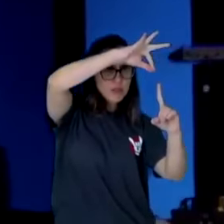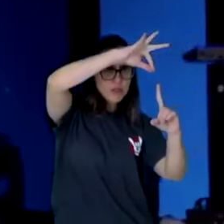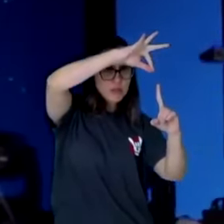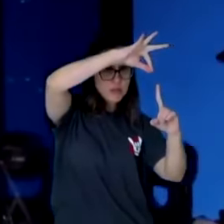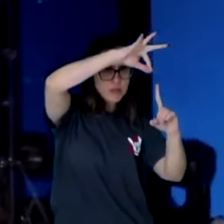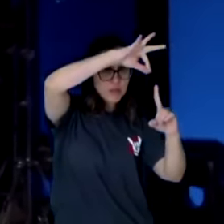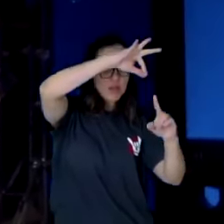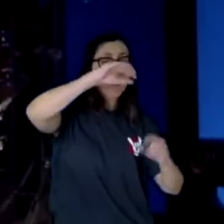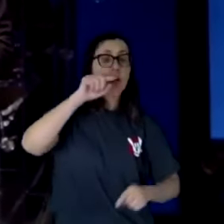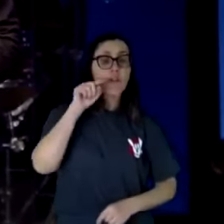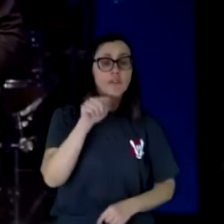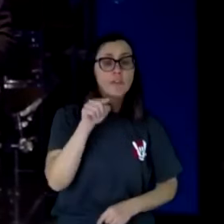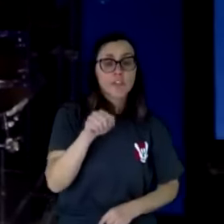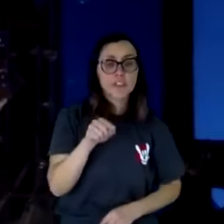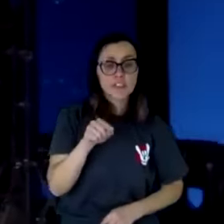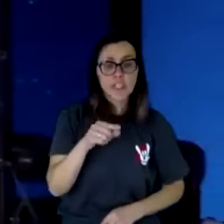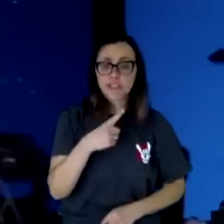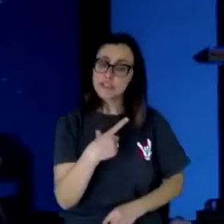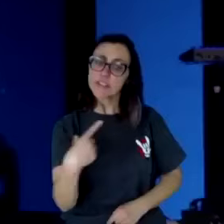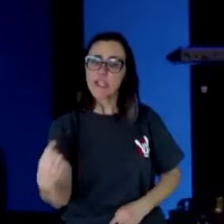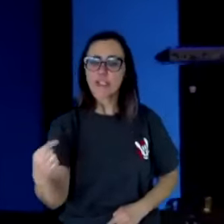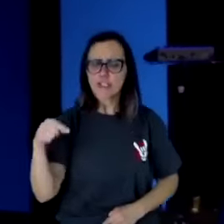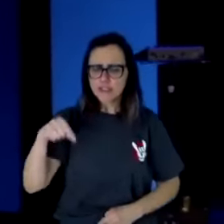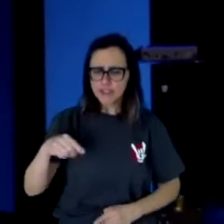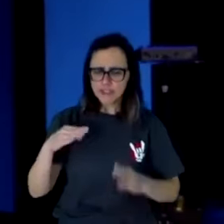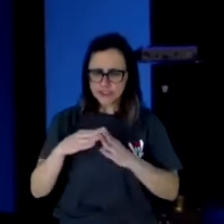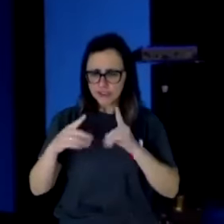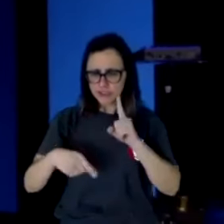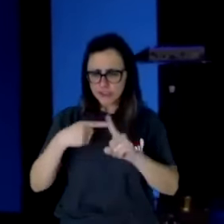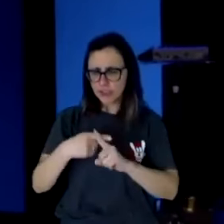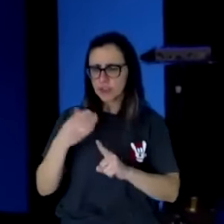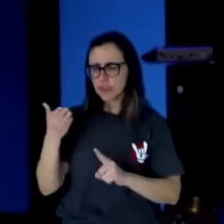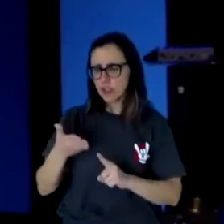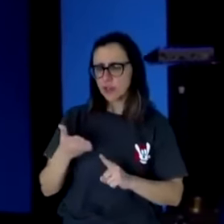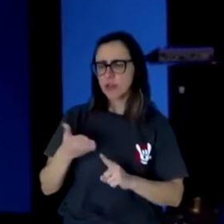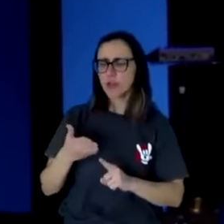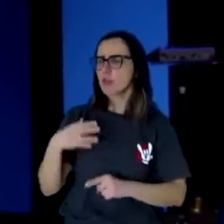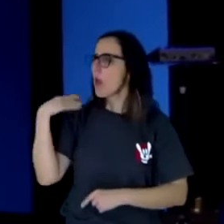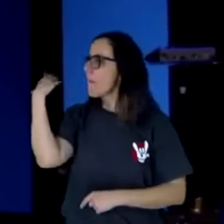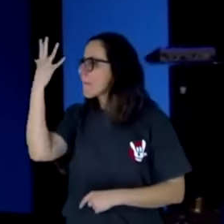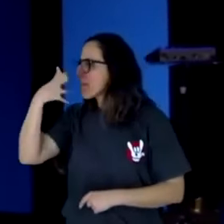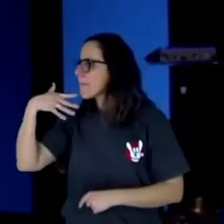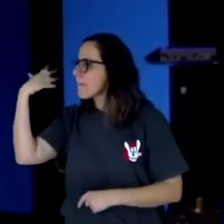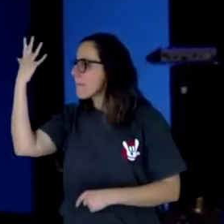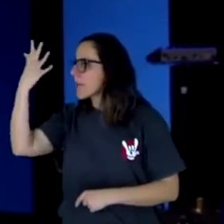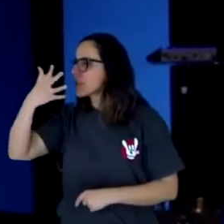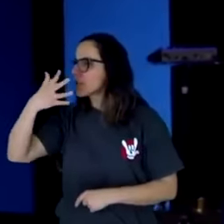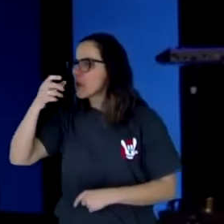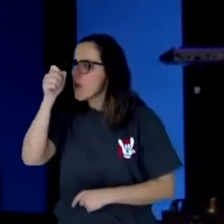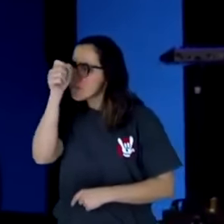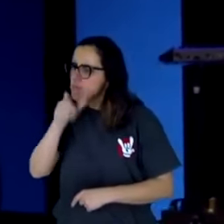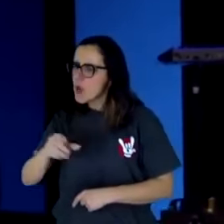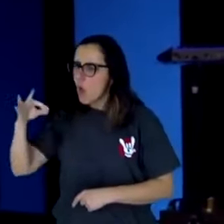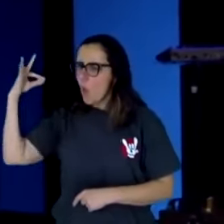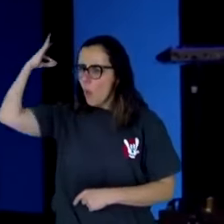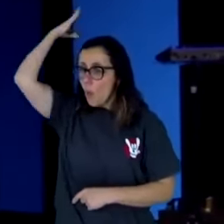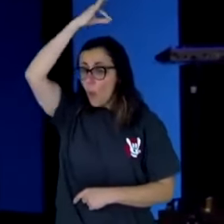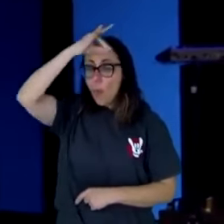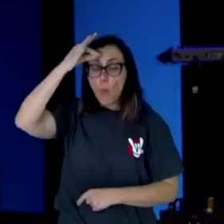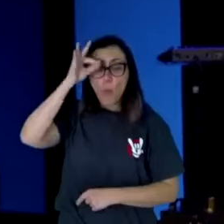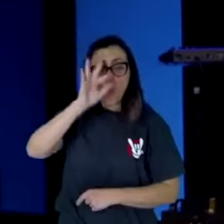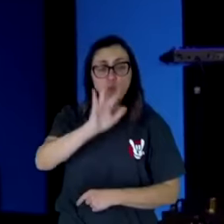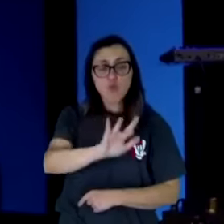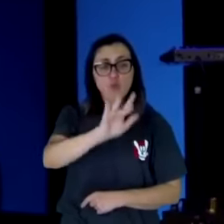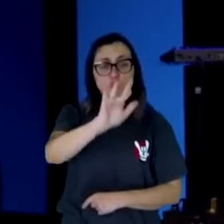sei que você é mas é apaixonado pela manifestação você tem que acordar a manhã desesperado